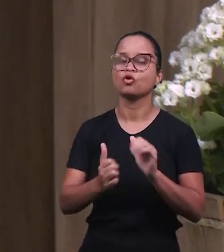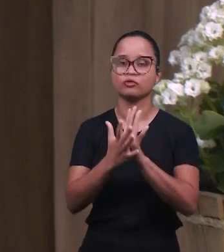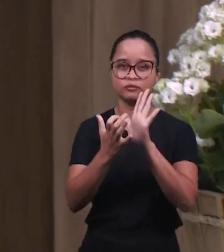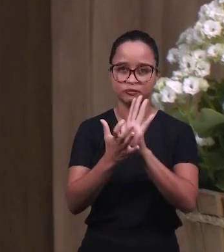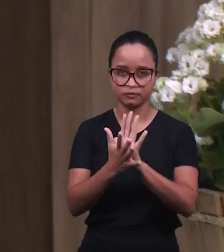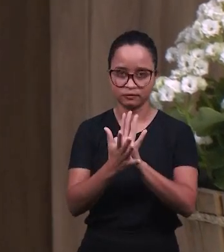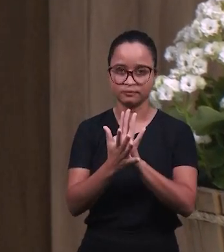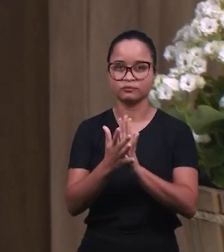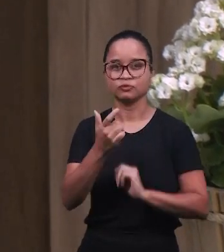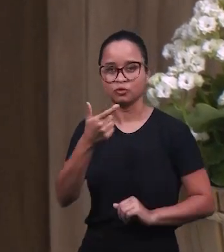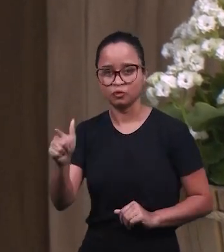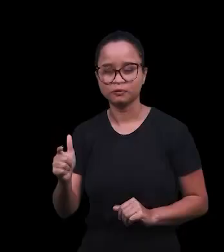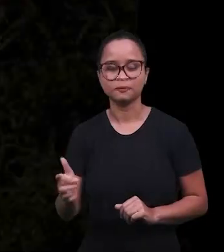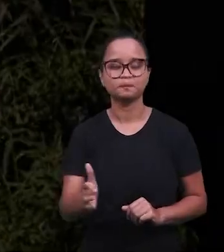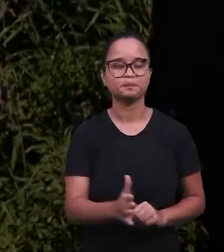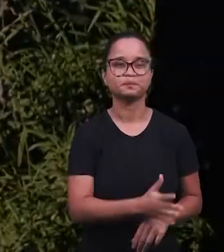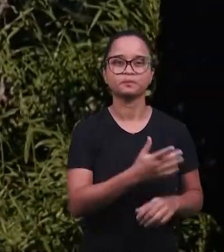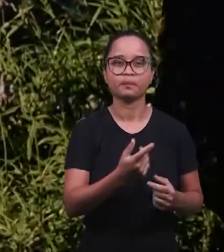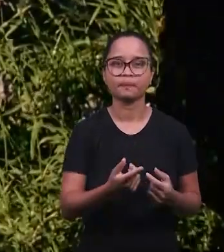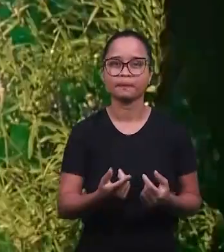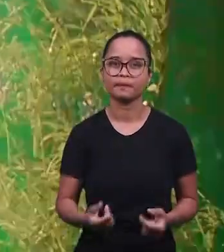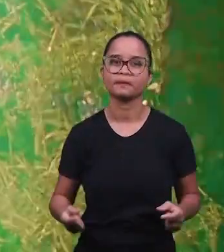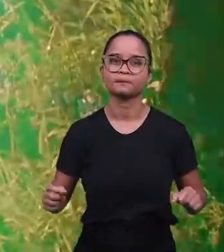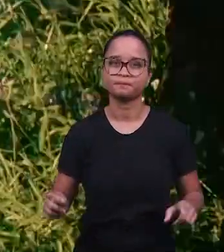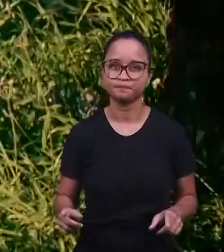vamos louvar o Senhor com mais um hino.